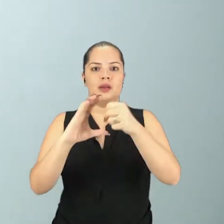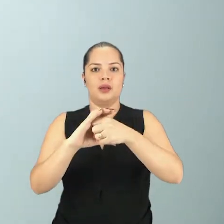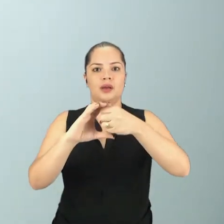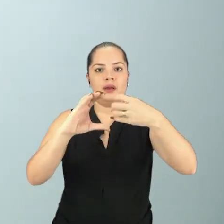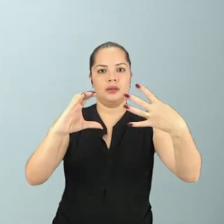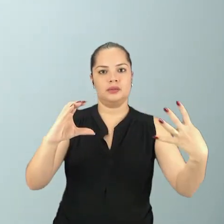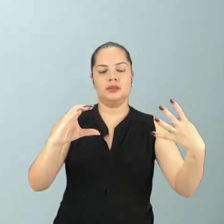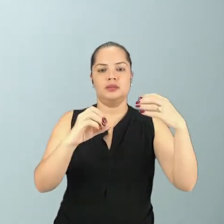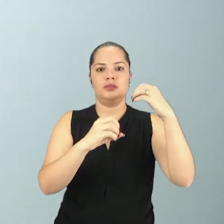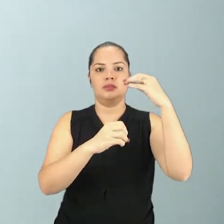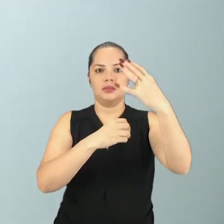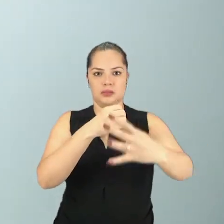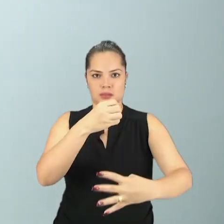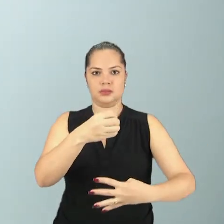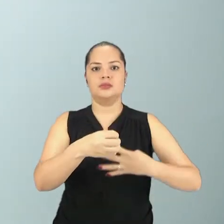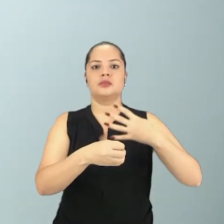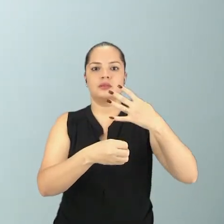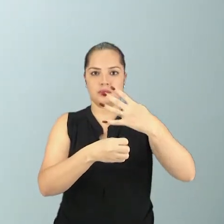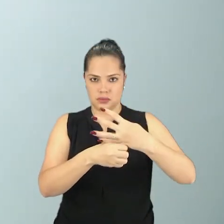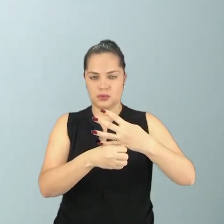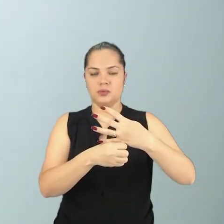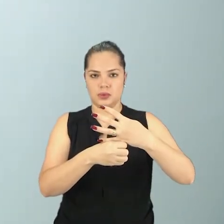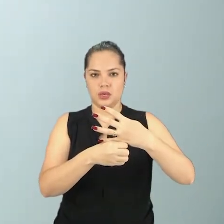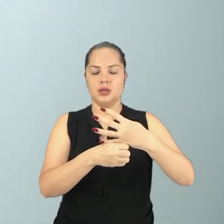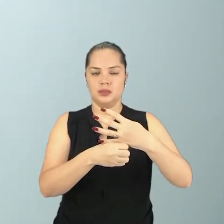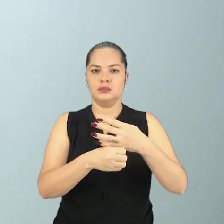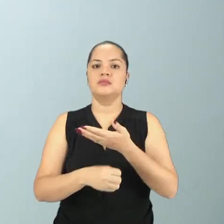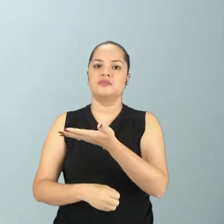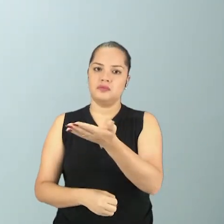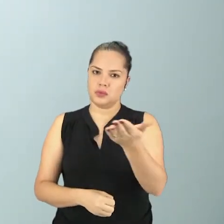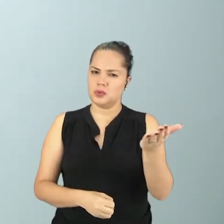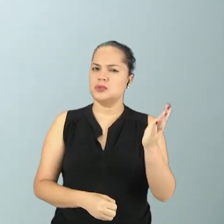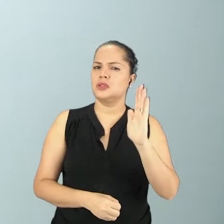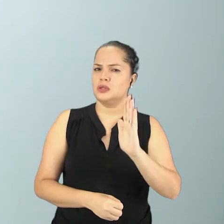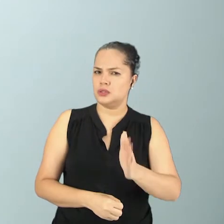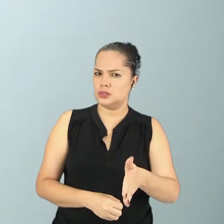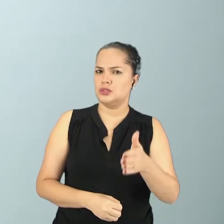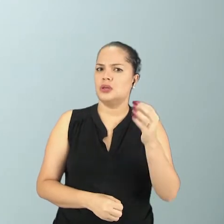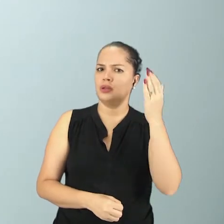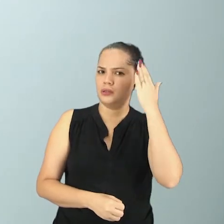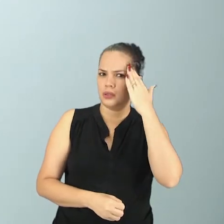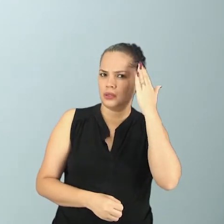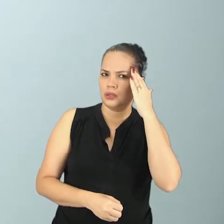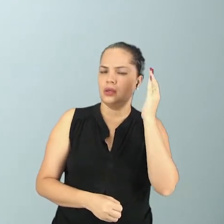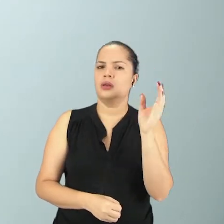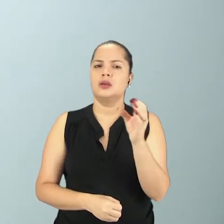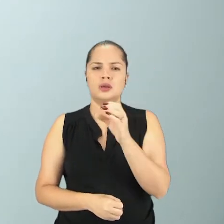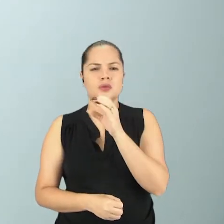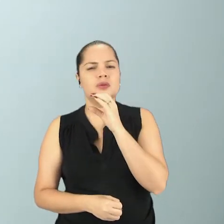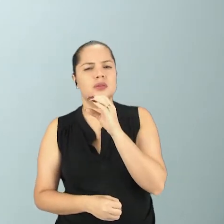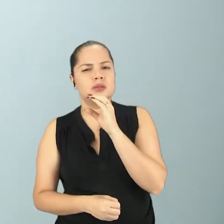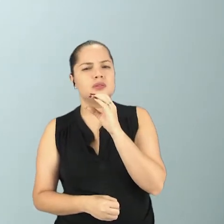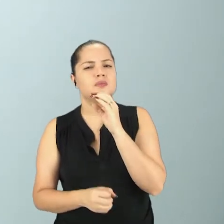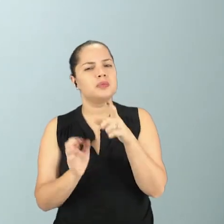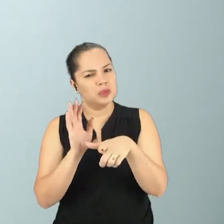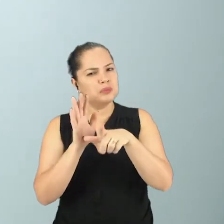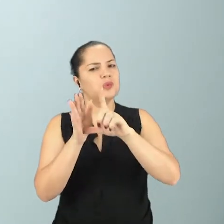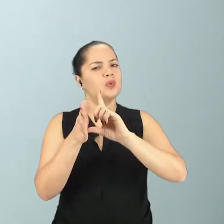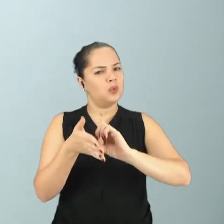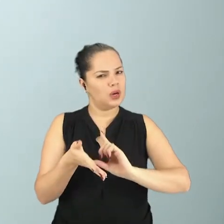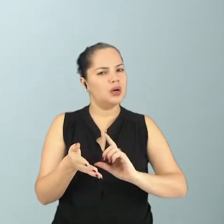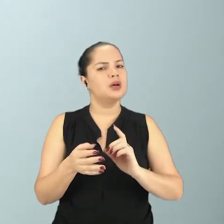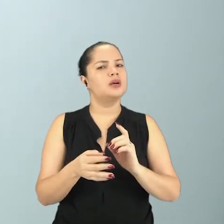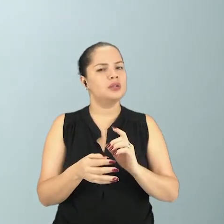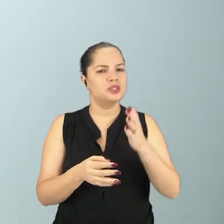Característica das estações do ano. Esse é um ponto que você já tem aí, né, de certa forma, um conhecimento prévio, né? Todo mundo sabe aqui quais são